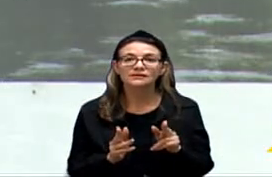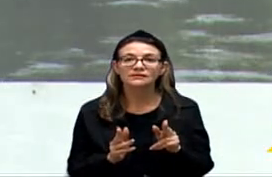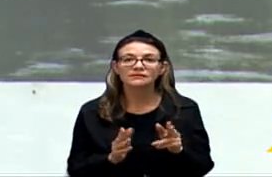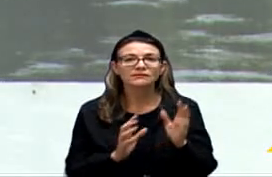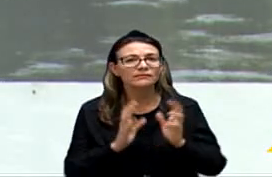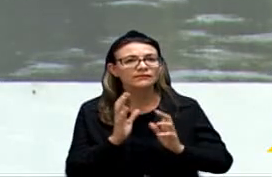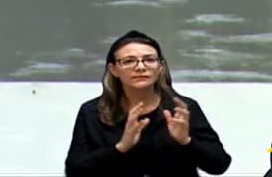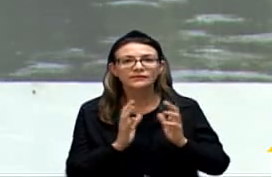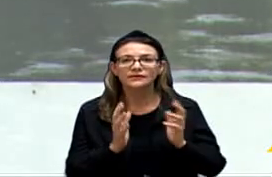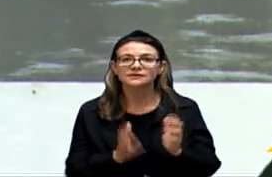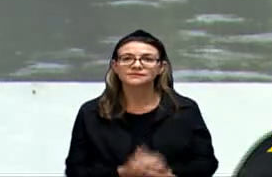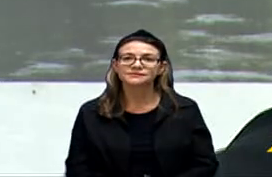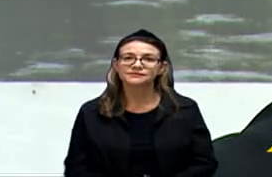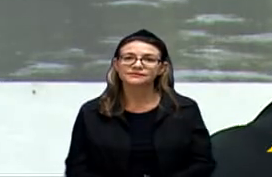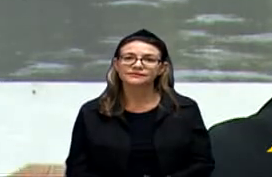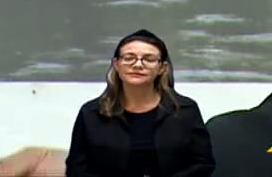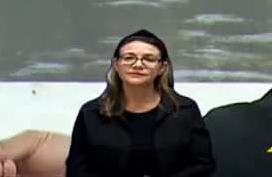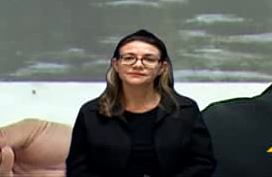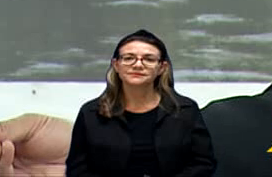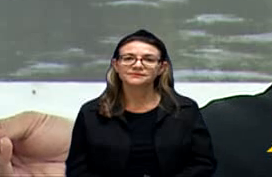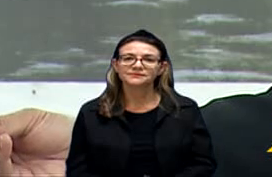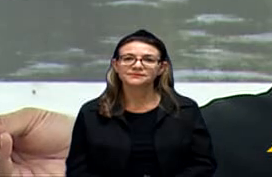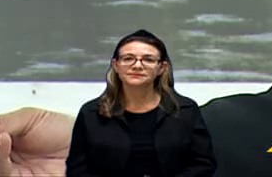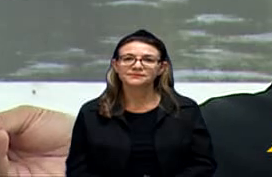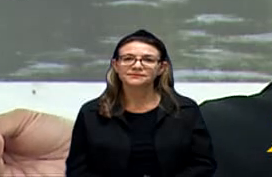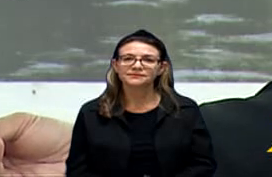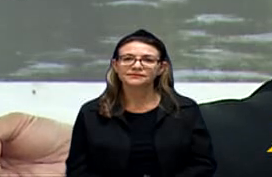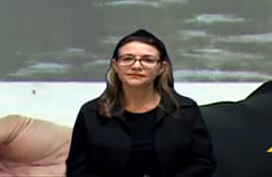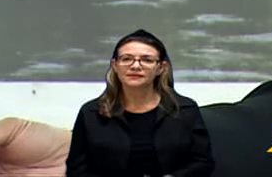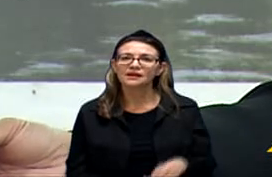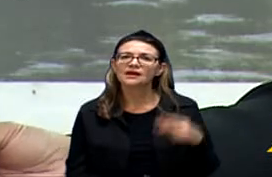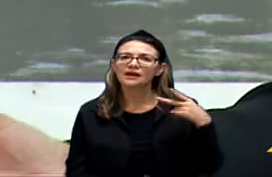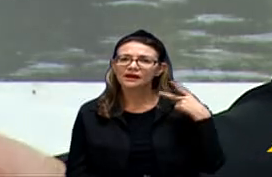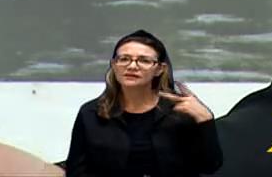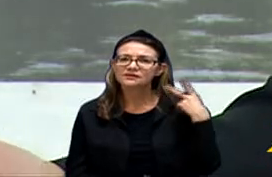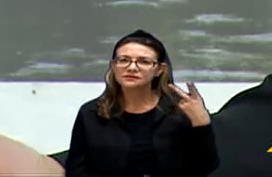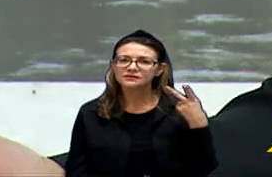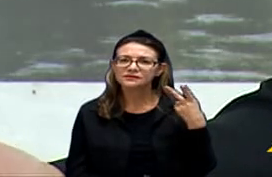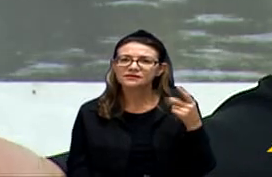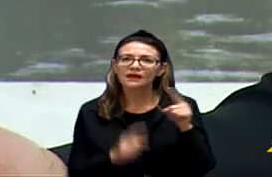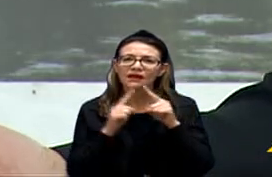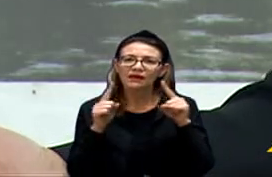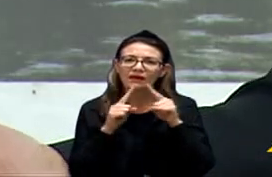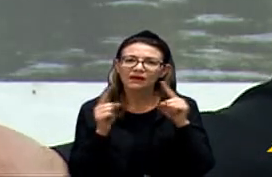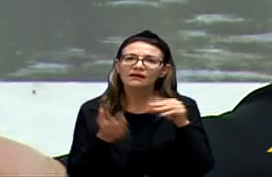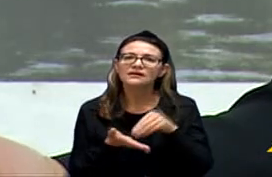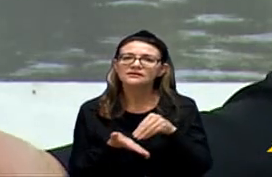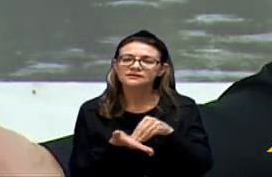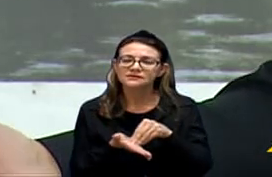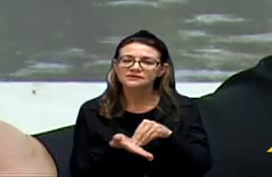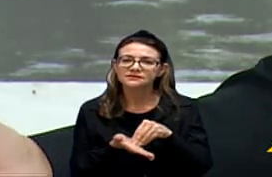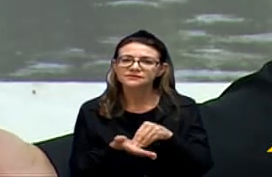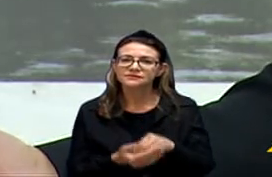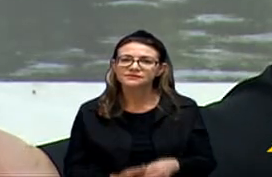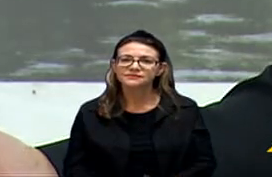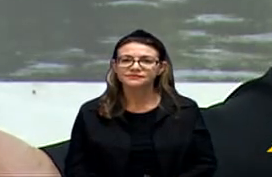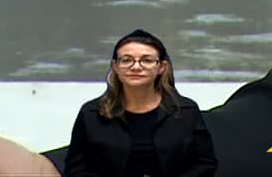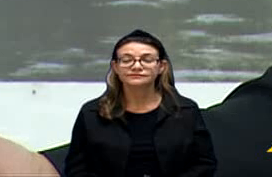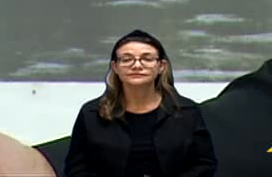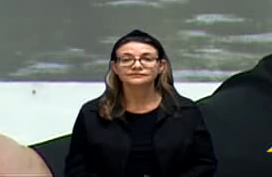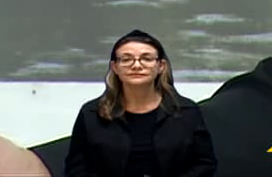Vereador tempo tempo mas o vereador não tá reclamando que que tá faltando isso não tô entendendo Vereador silv não